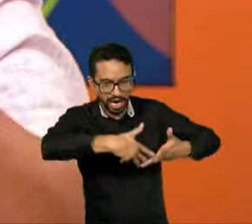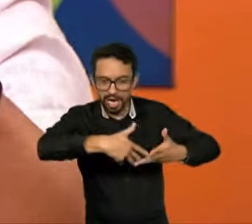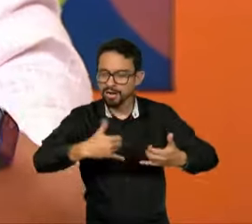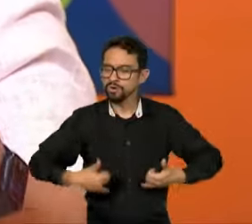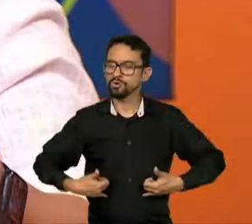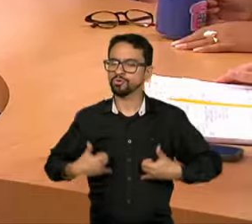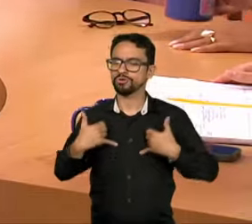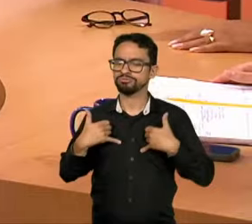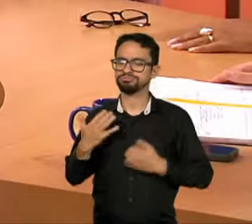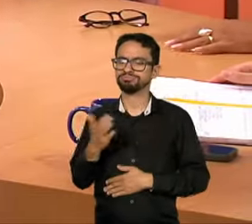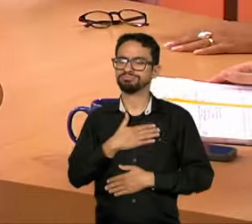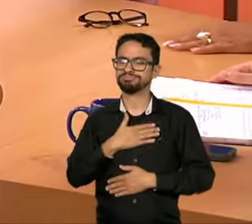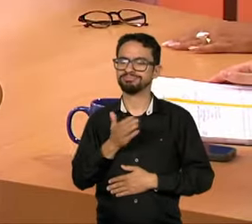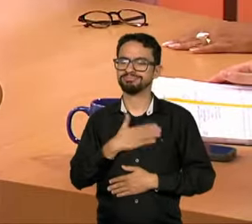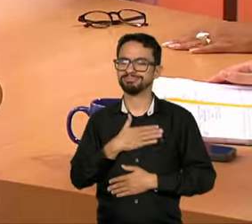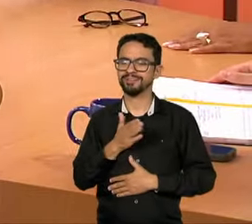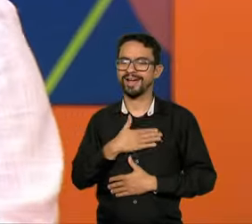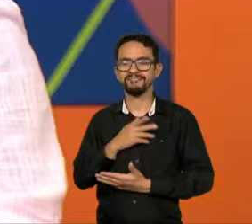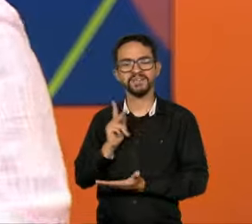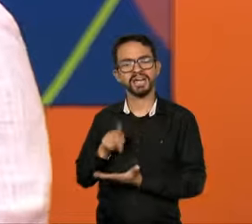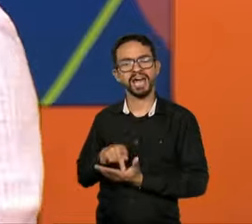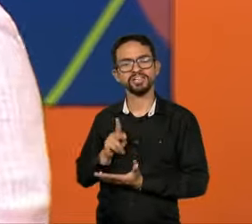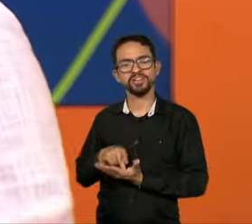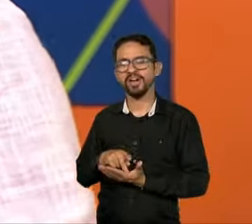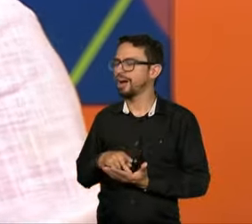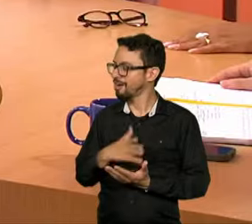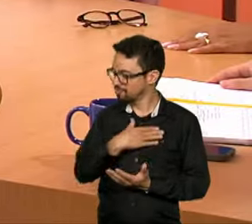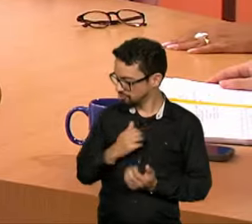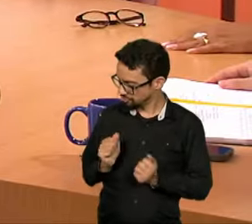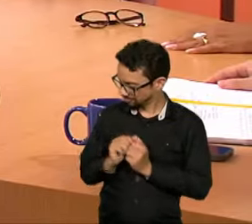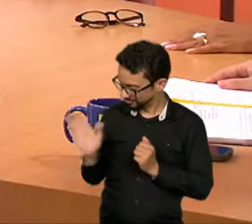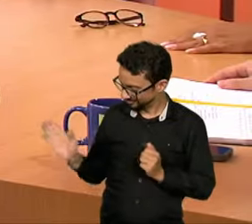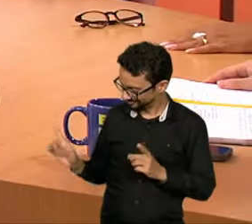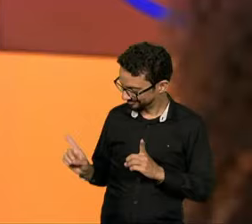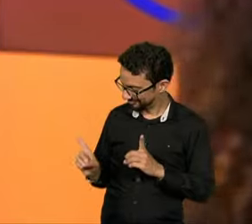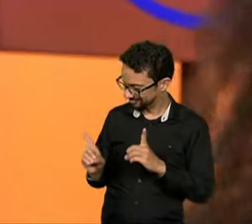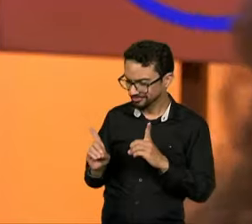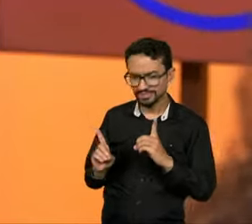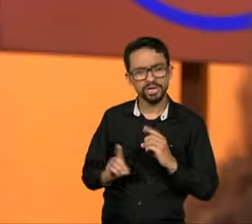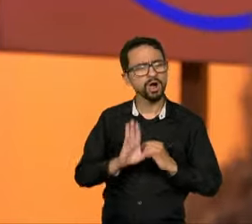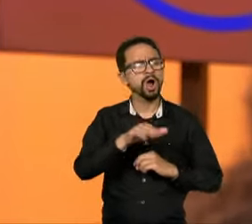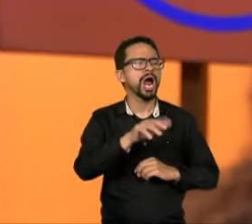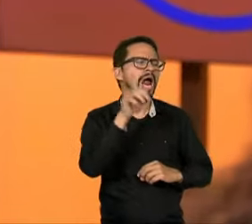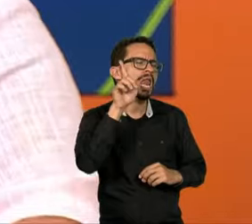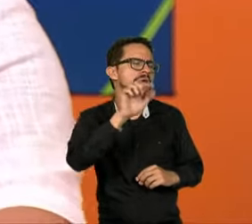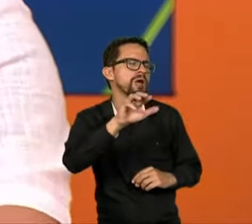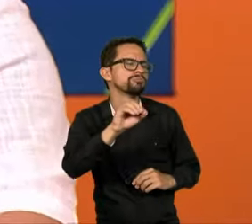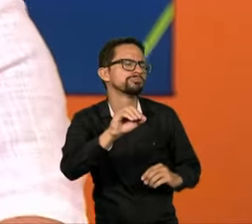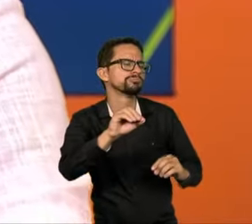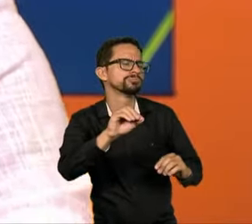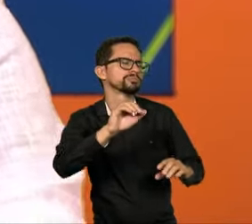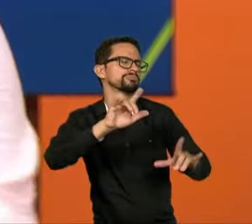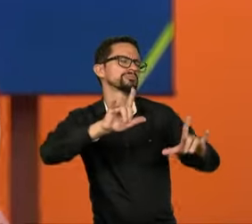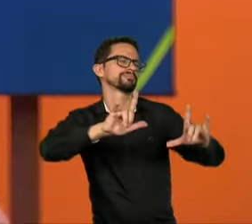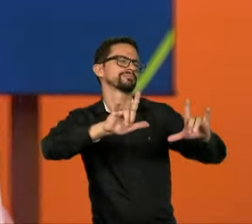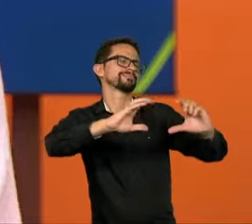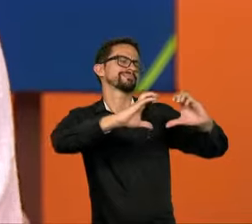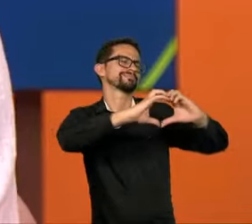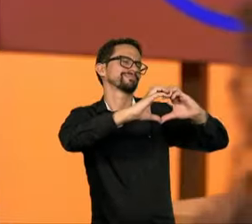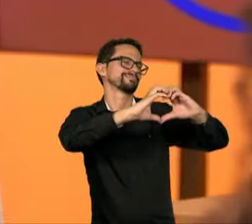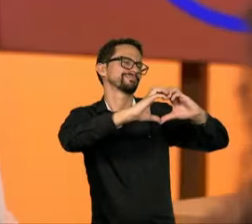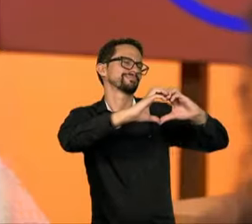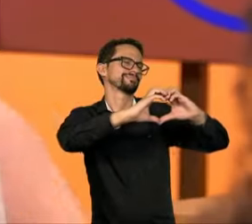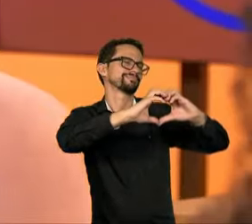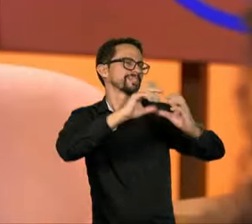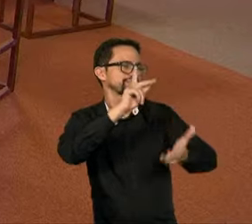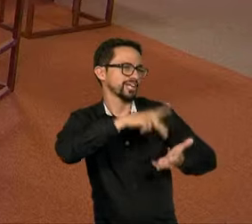esses caras depois Léo, de tanto pode crer. Tempo, né? Ai, eles estão ali comigo, né? Meu filho junto. Léozinho, você é o máximo, eu sou muito sua fã. Sou seu fã, só isso.